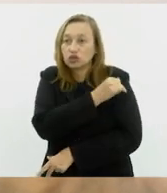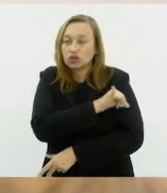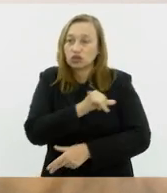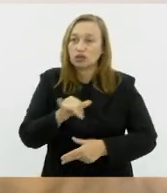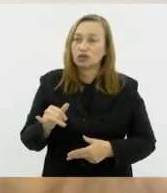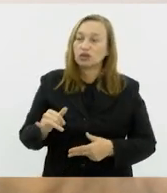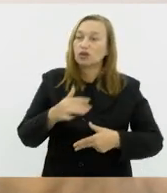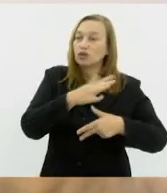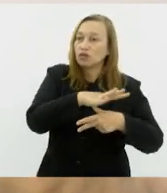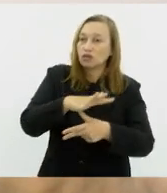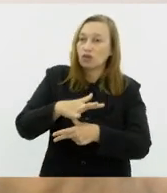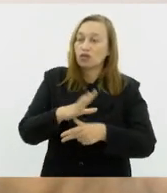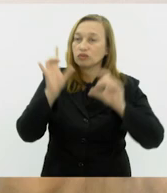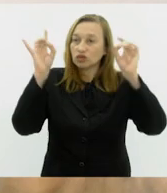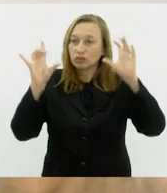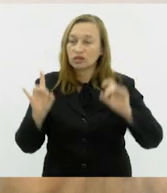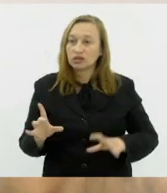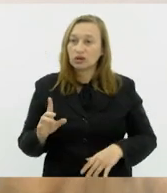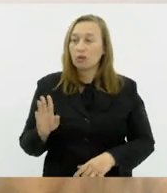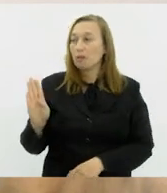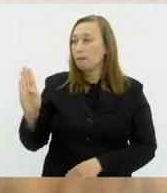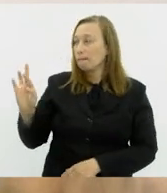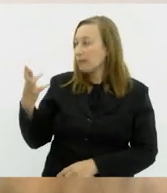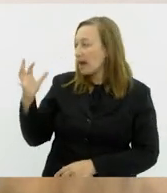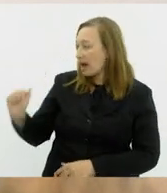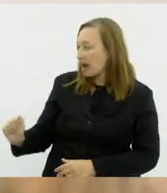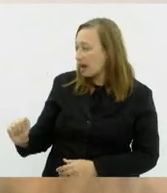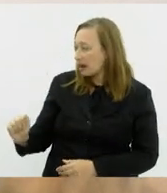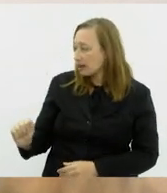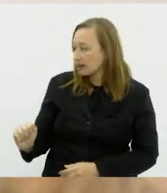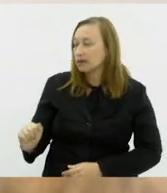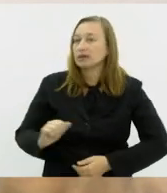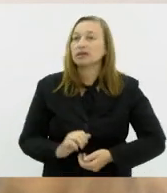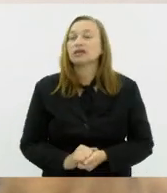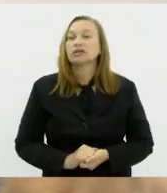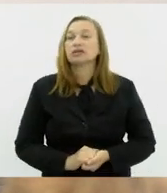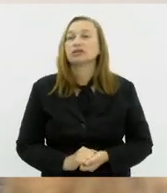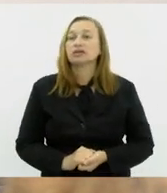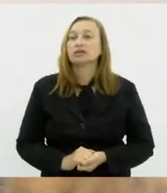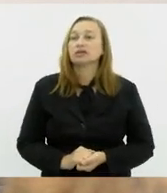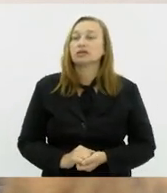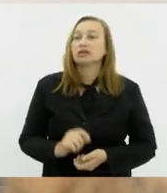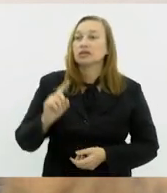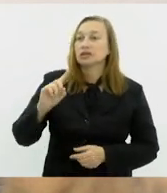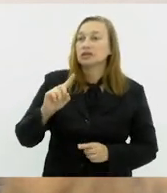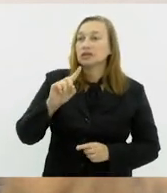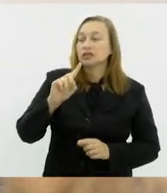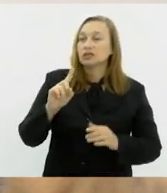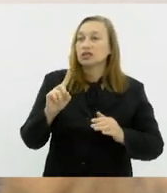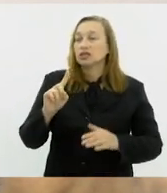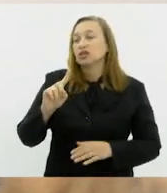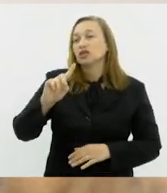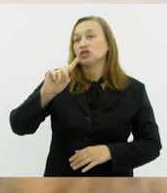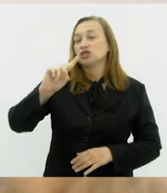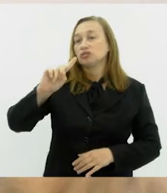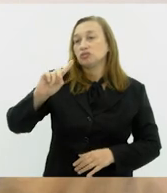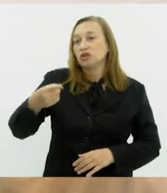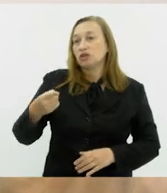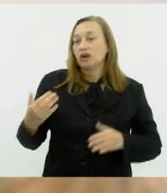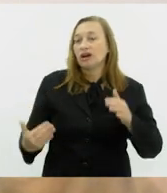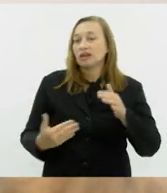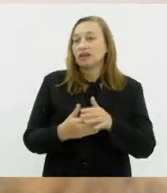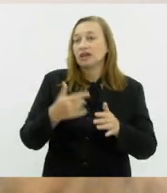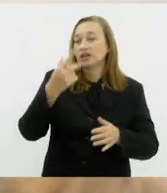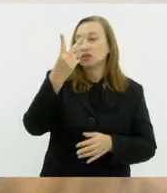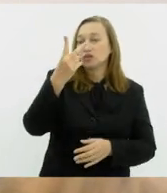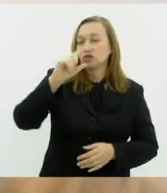da rota especial de helicópteros Barra entre as posições Tinga e Goia de 1.000 para 2.000 pés, o que reduziu o ruído na